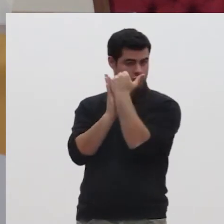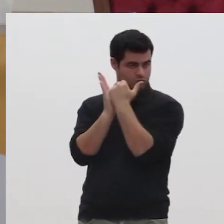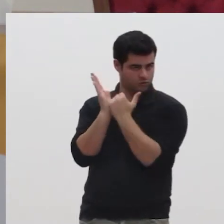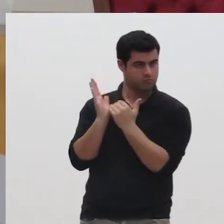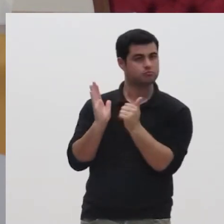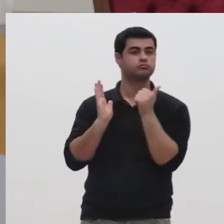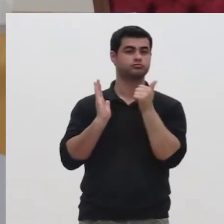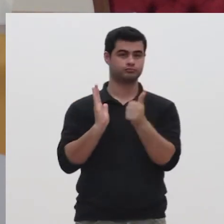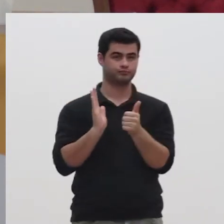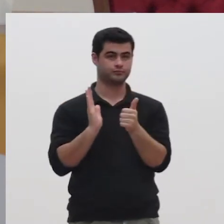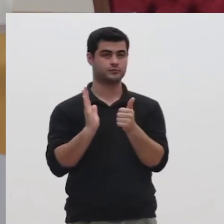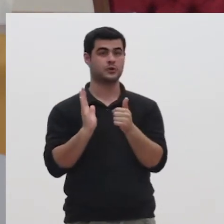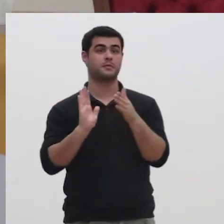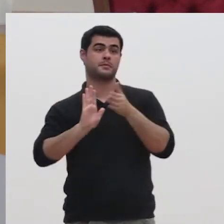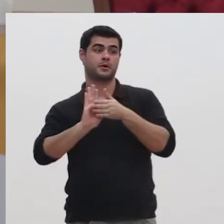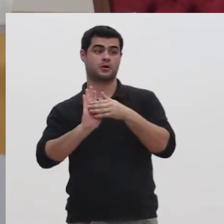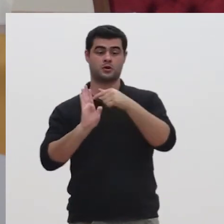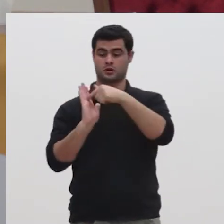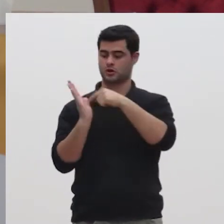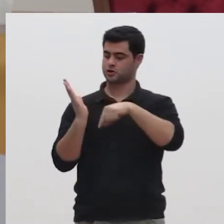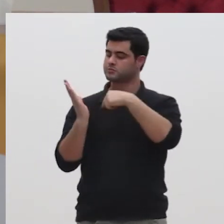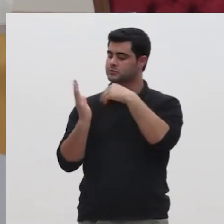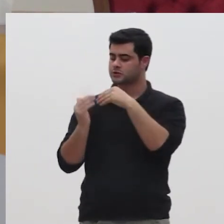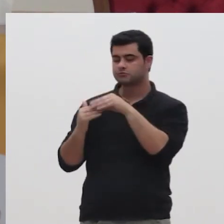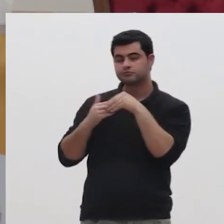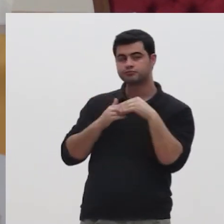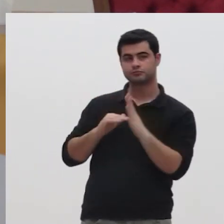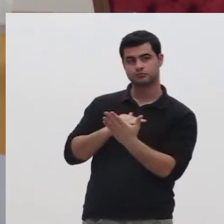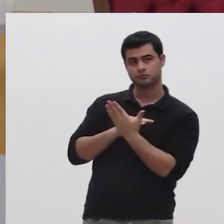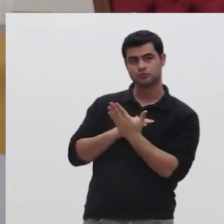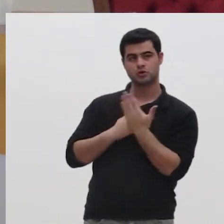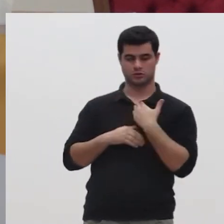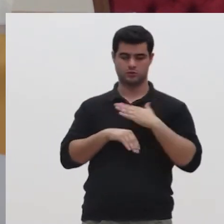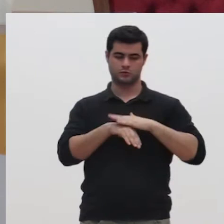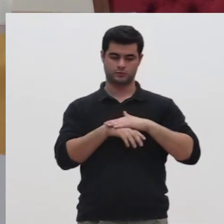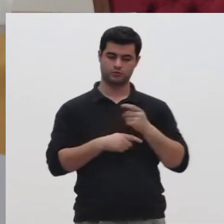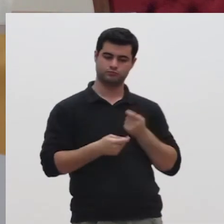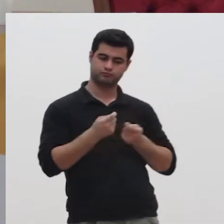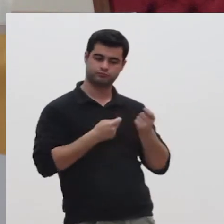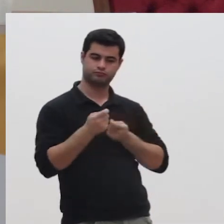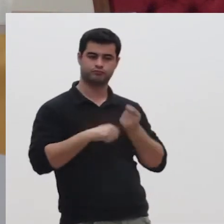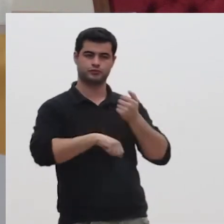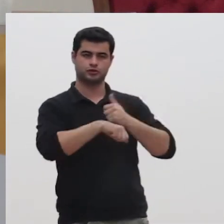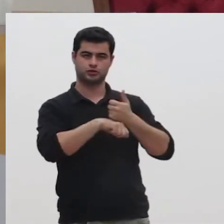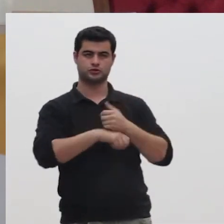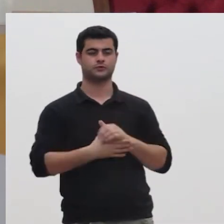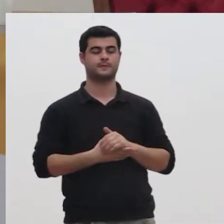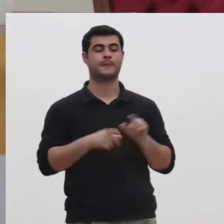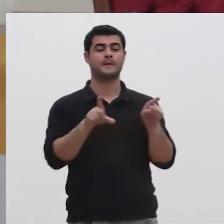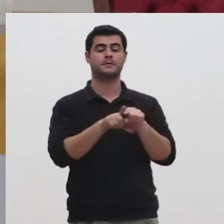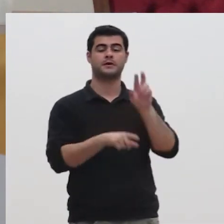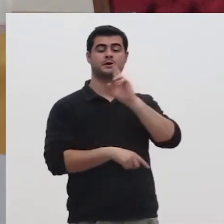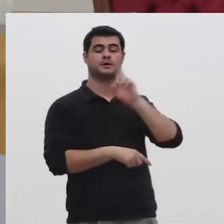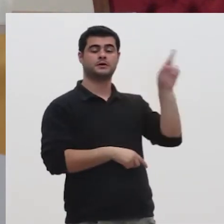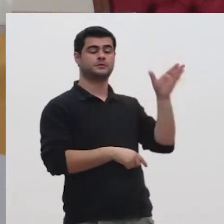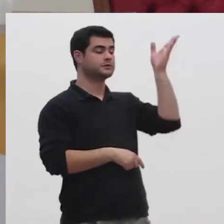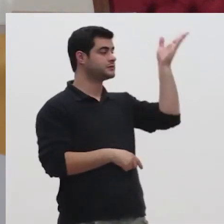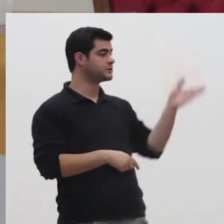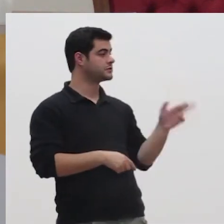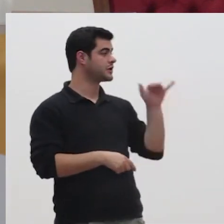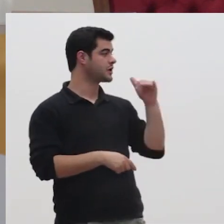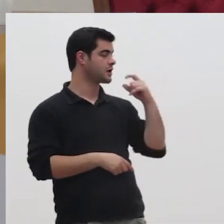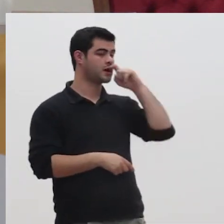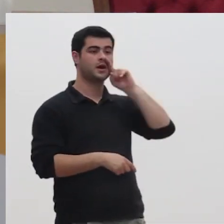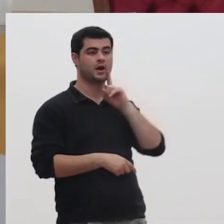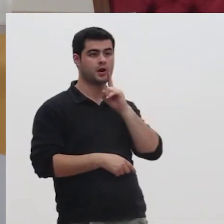partir delas é que nós temos que continuar construindo a nossa gestão. E dizer, professor Ricardo Marcelo, que nós estamos fazendo uma